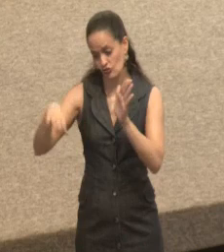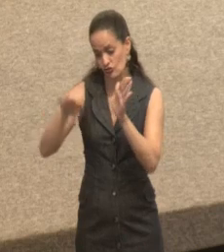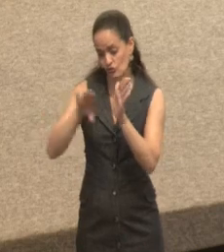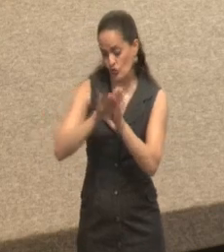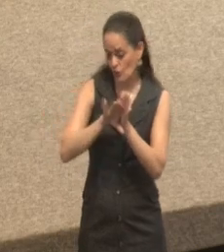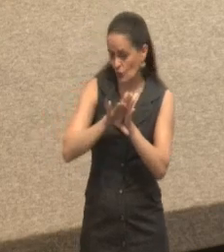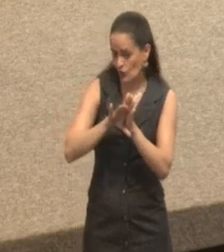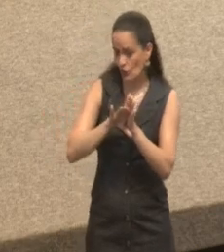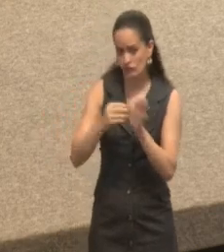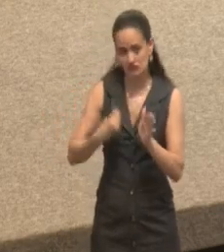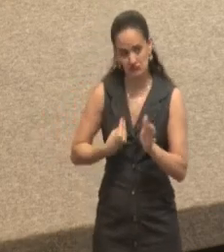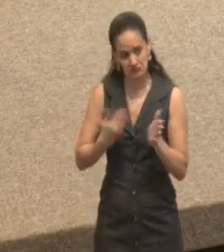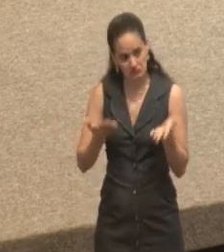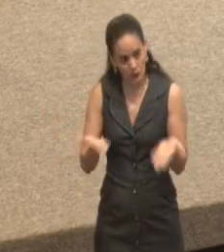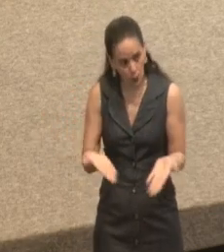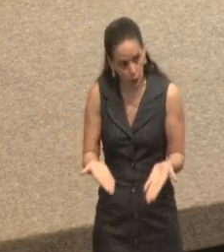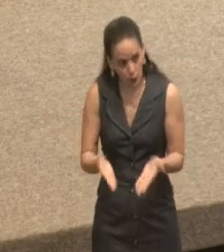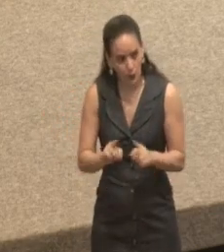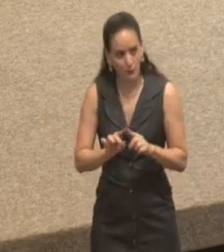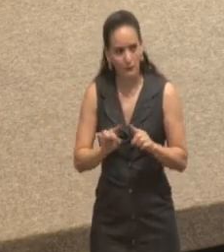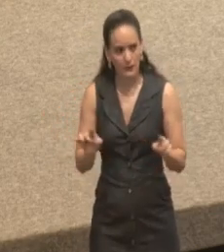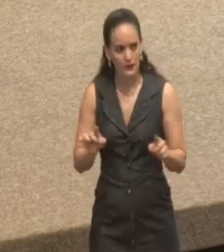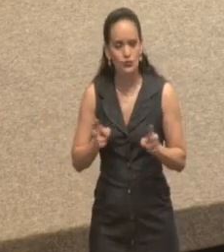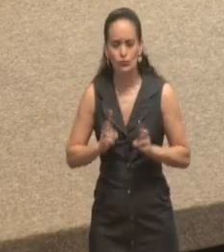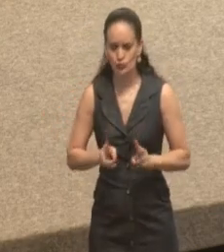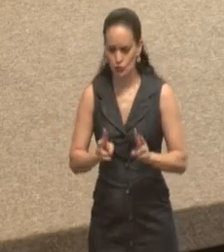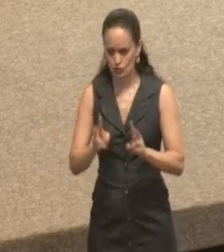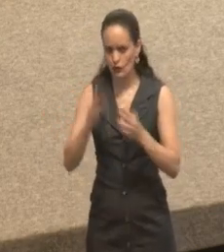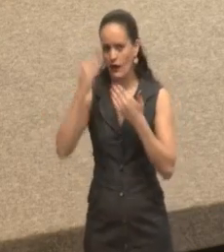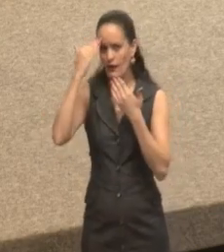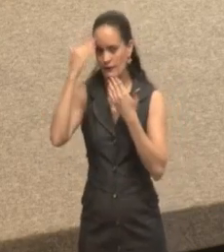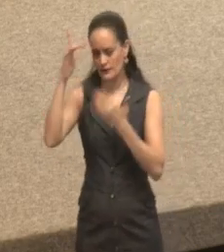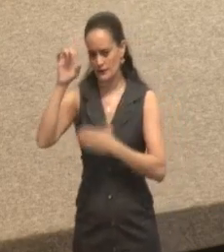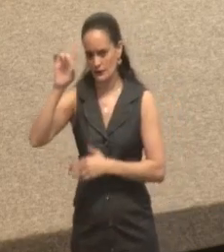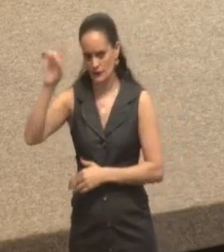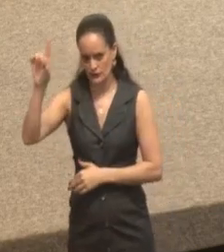nós, e devemos agradecer ao Senhor.